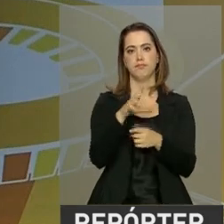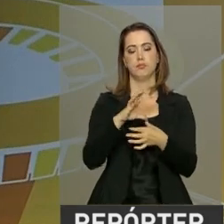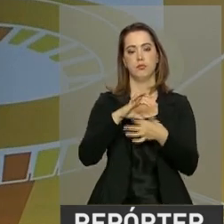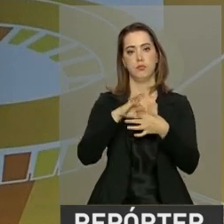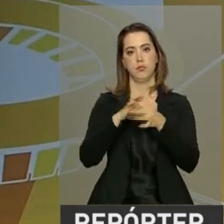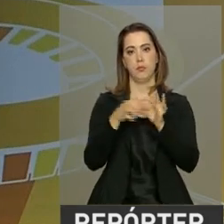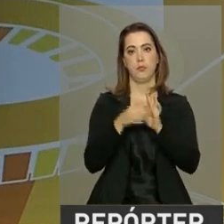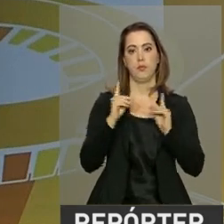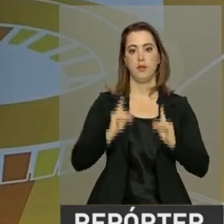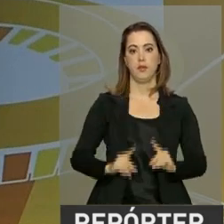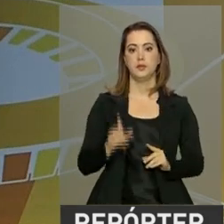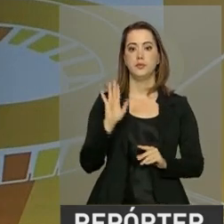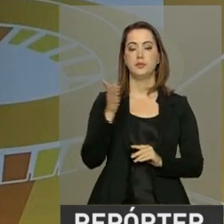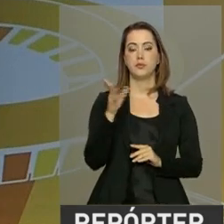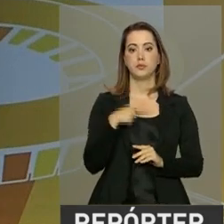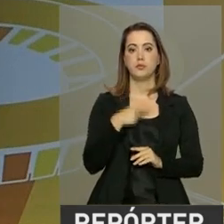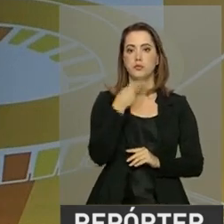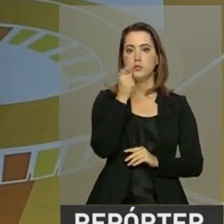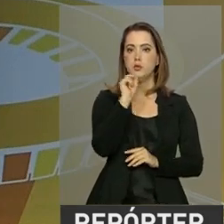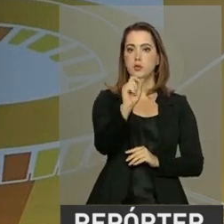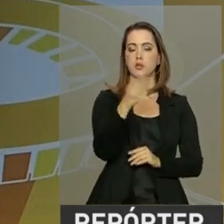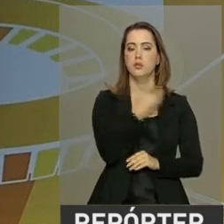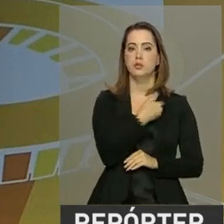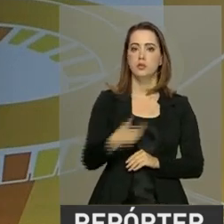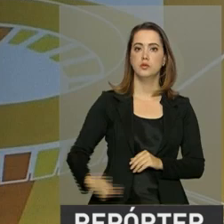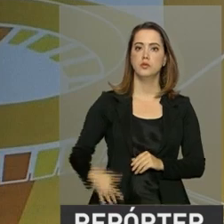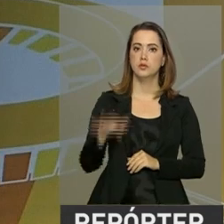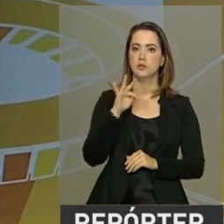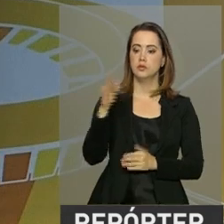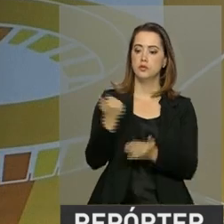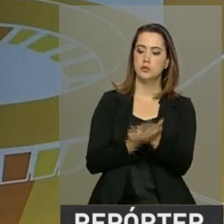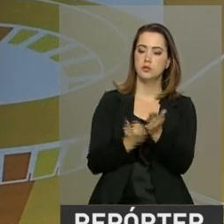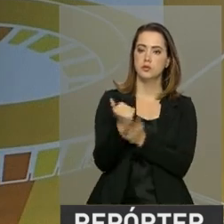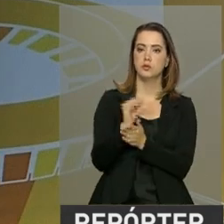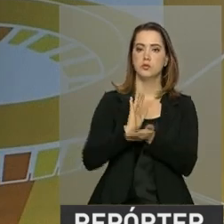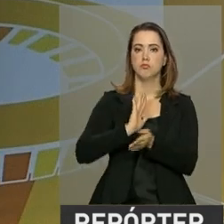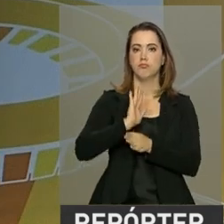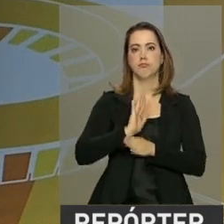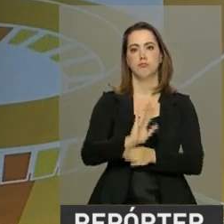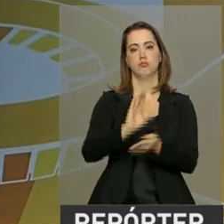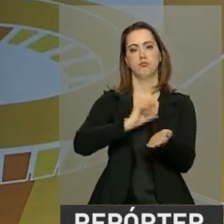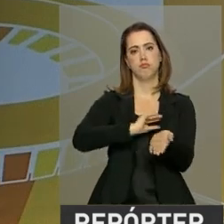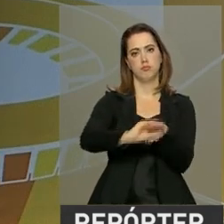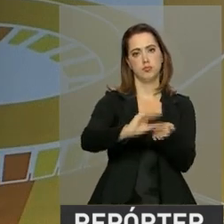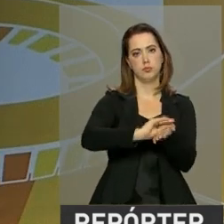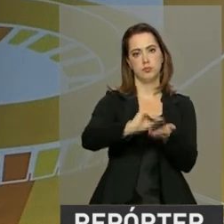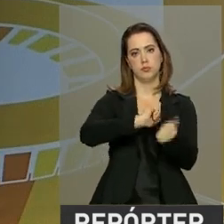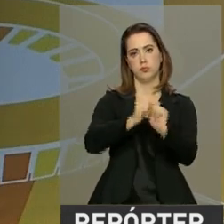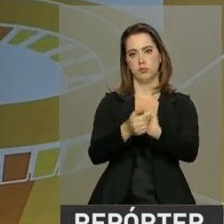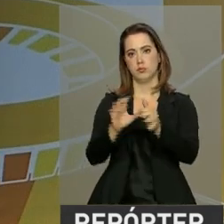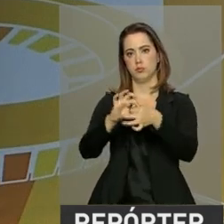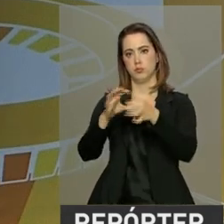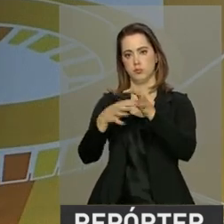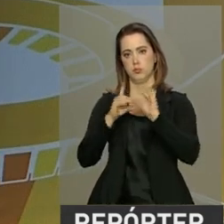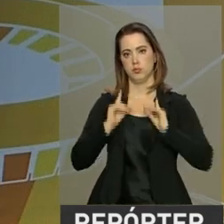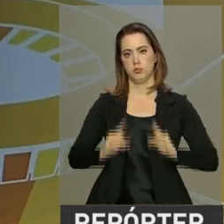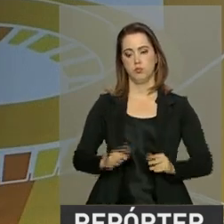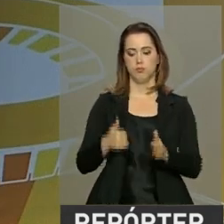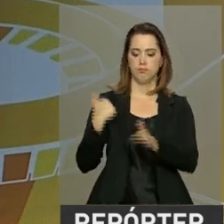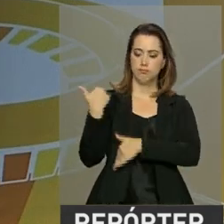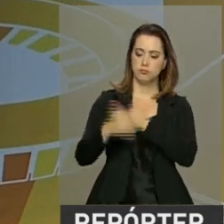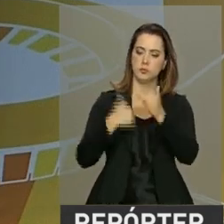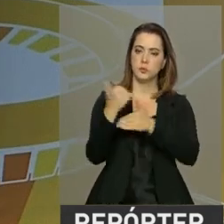Leonardo bissani disse que o governo federal vai continuar a investir no esporte paralímpico para que essa evolução continue